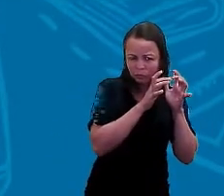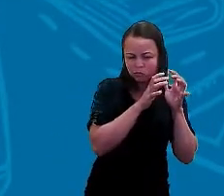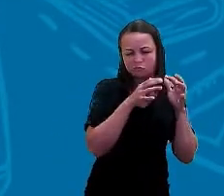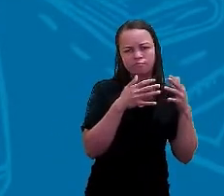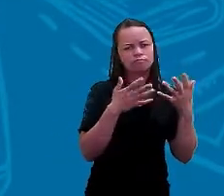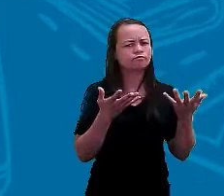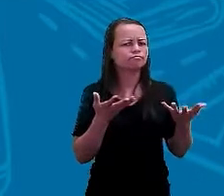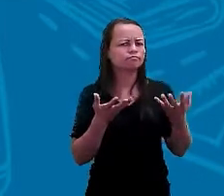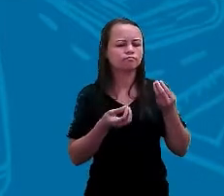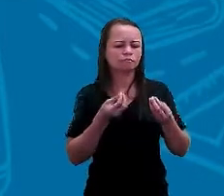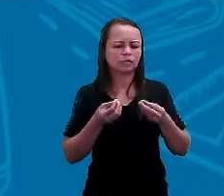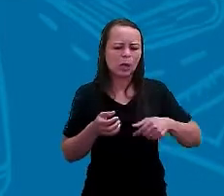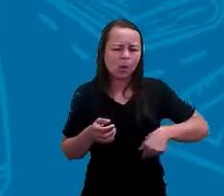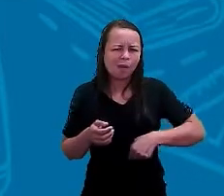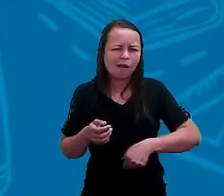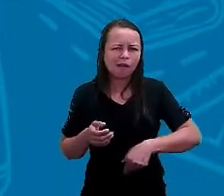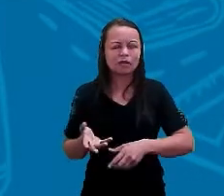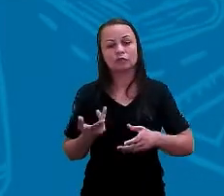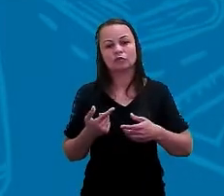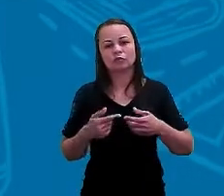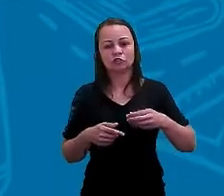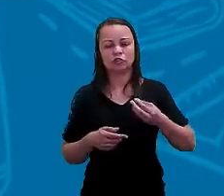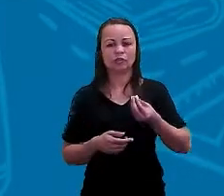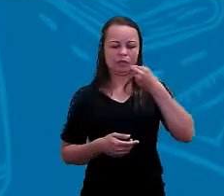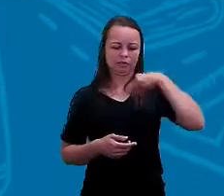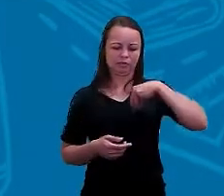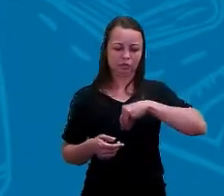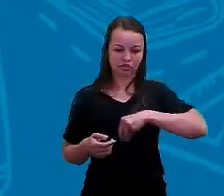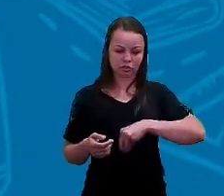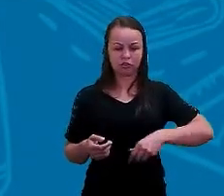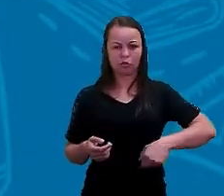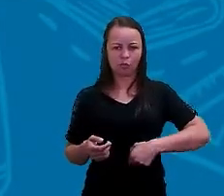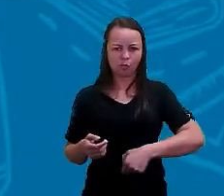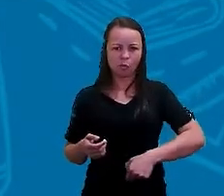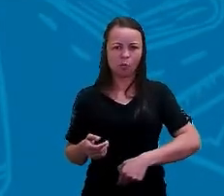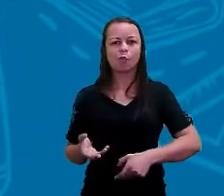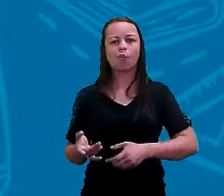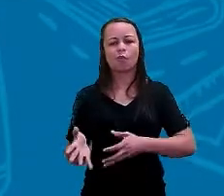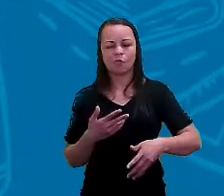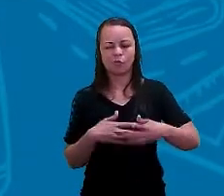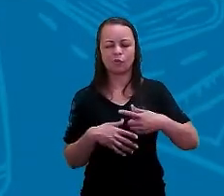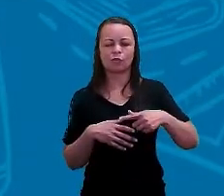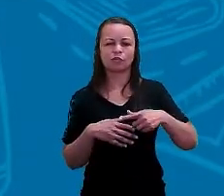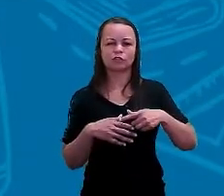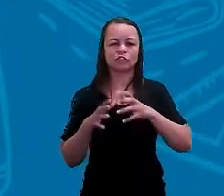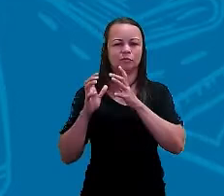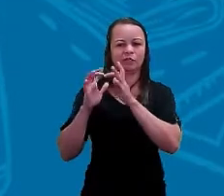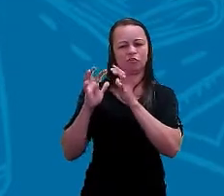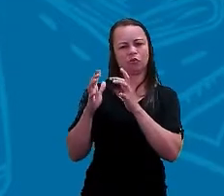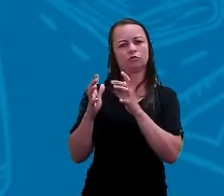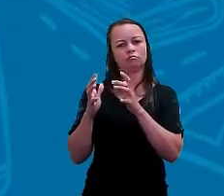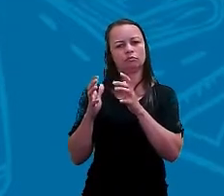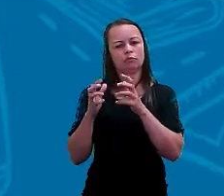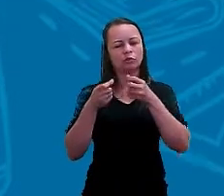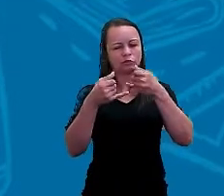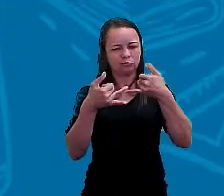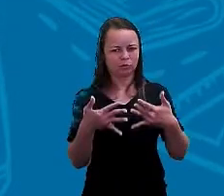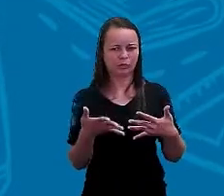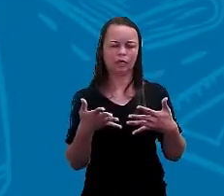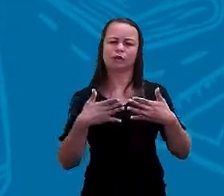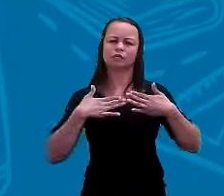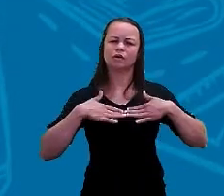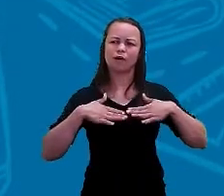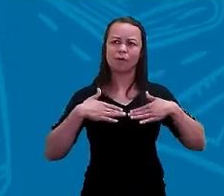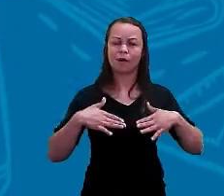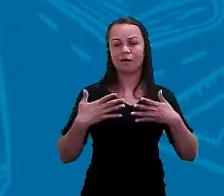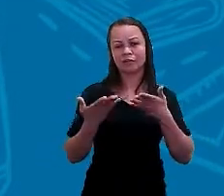que justamente faz essa comunicação do nosso sistema digestório com o nosso sistema nervoso. Ou seja, eu posso dizer com muita tranquilidade que